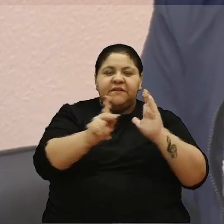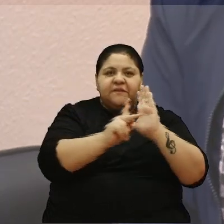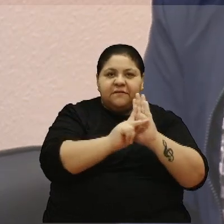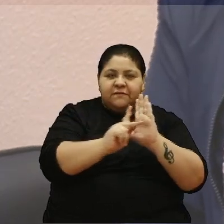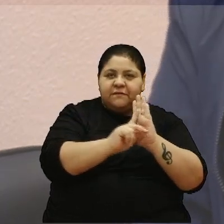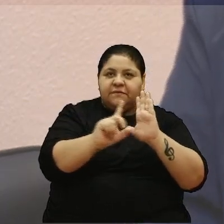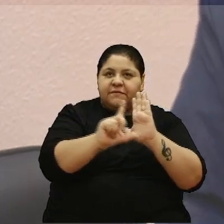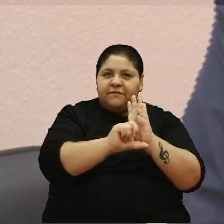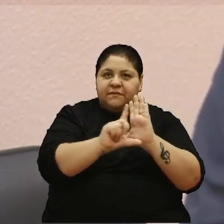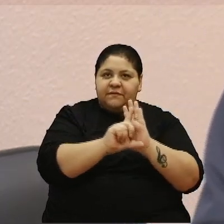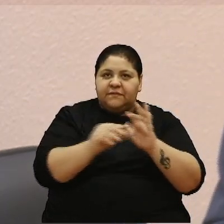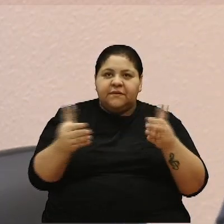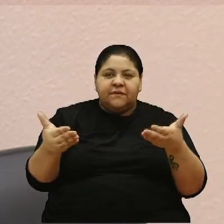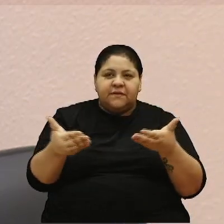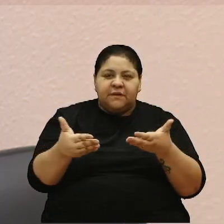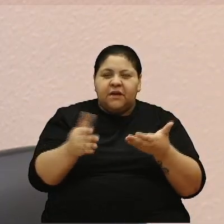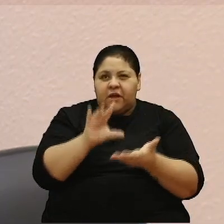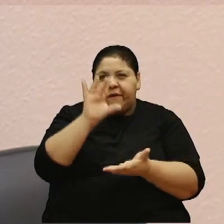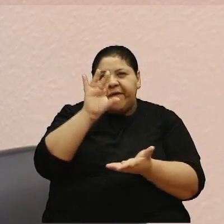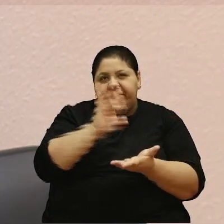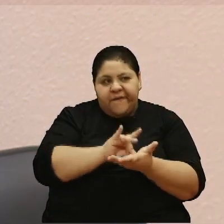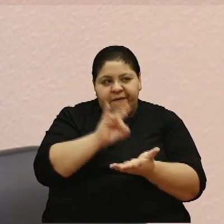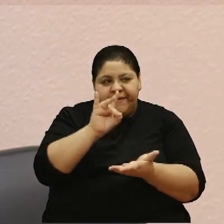lei que estabelece,